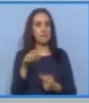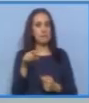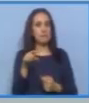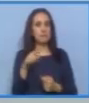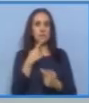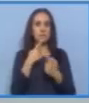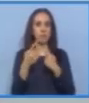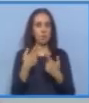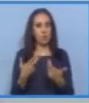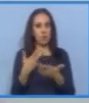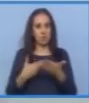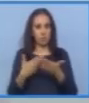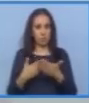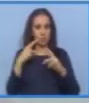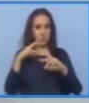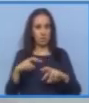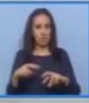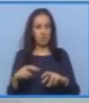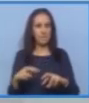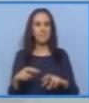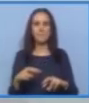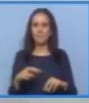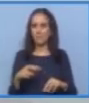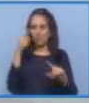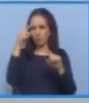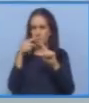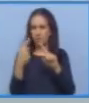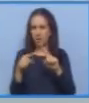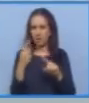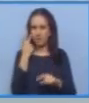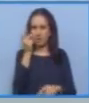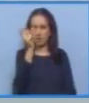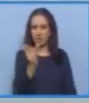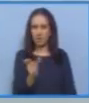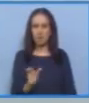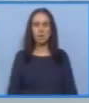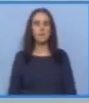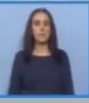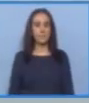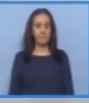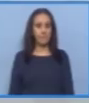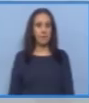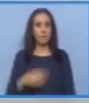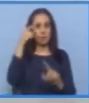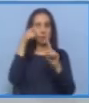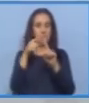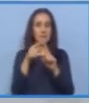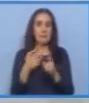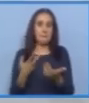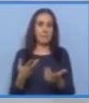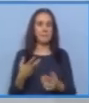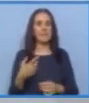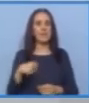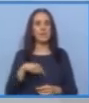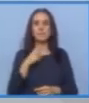esse diálogo que agora está a estudar. É um objetivo também esse da sua vida? Um objetivo. Bem, nós não podemos